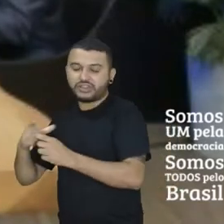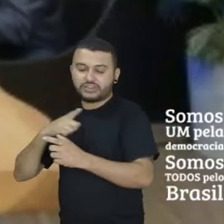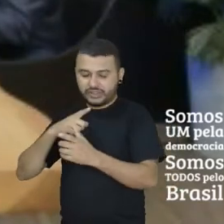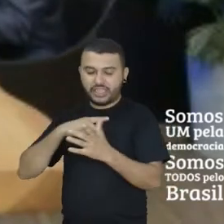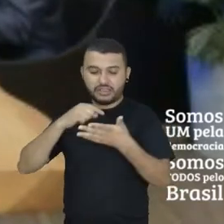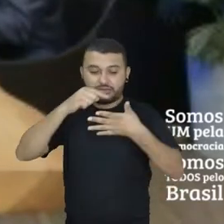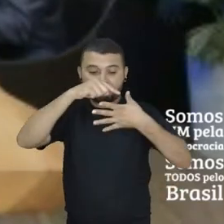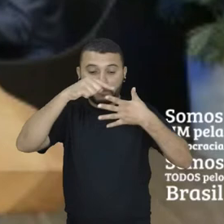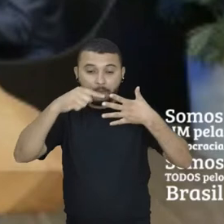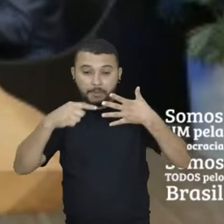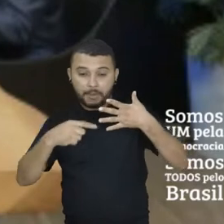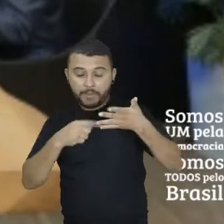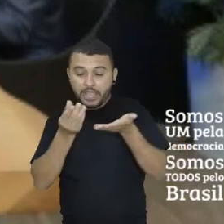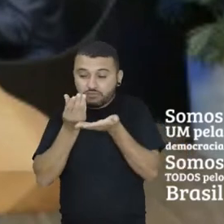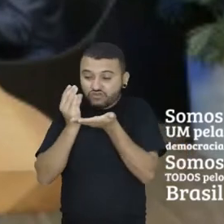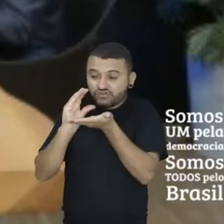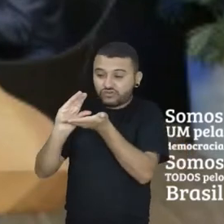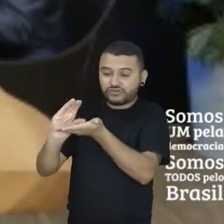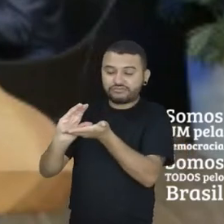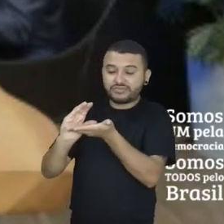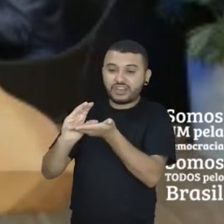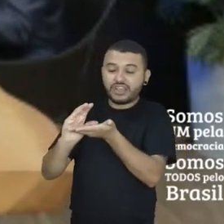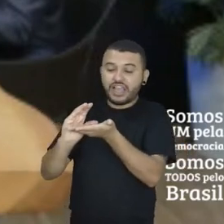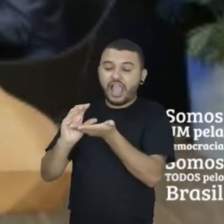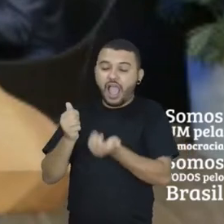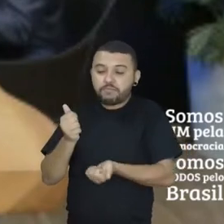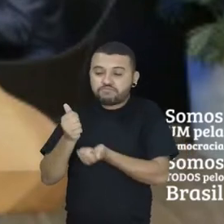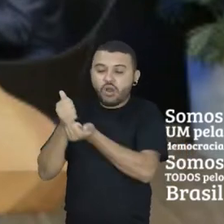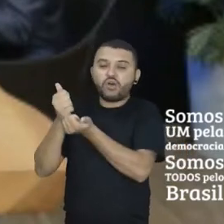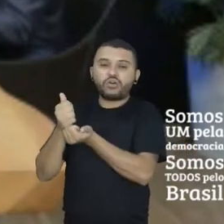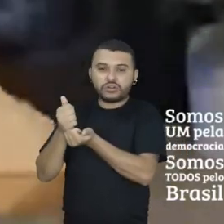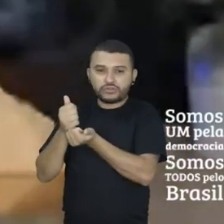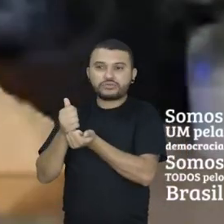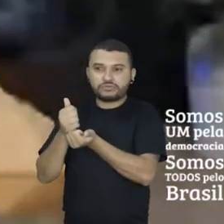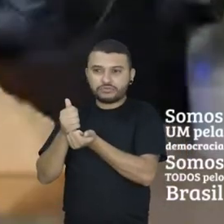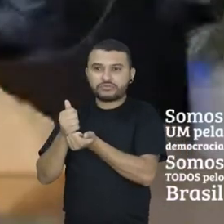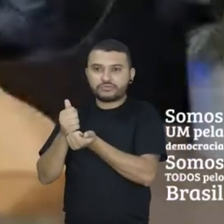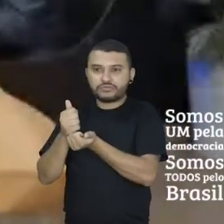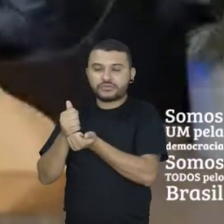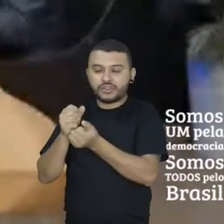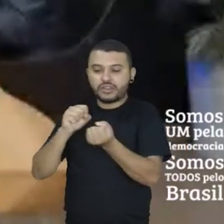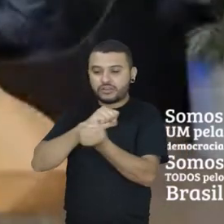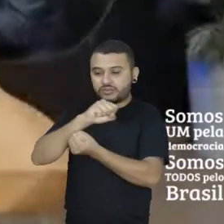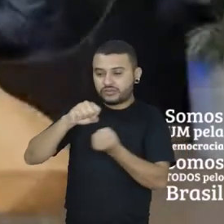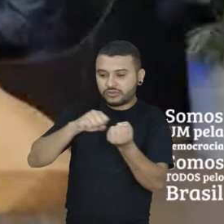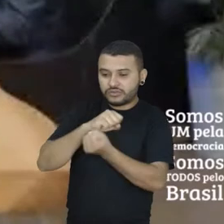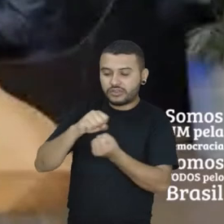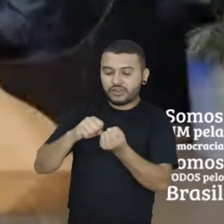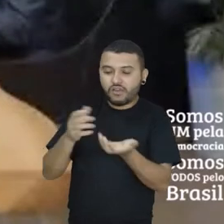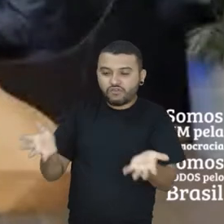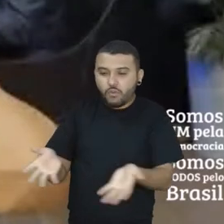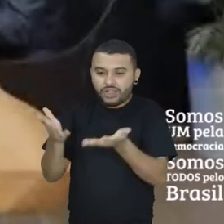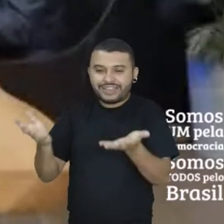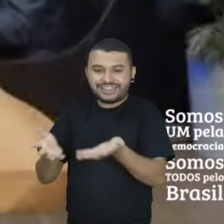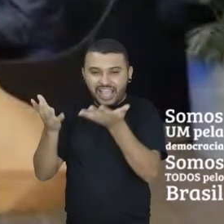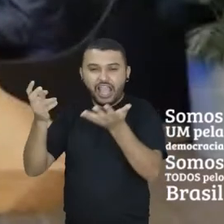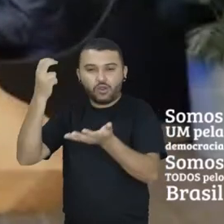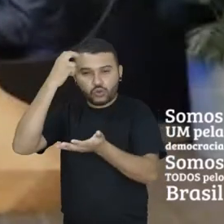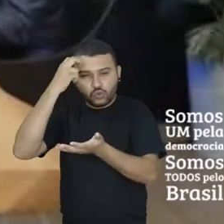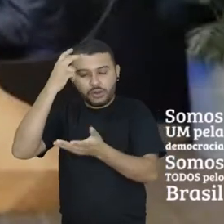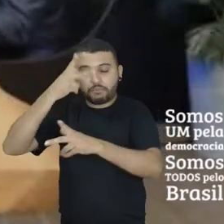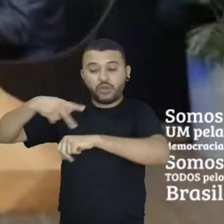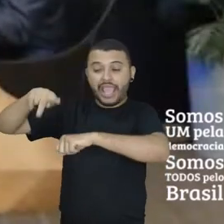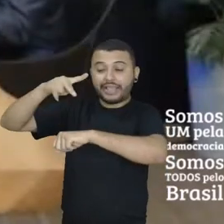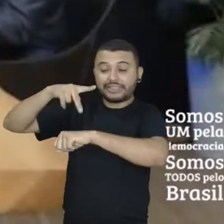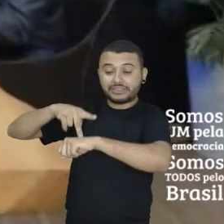de financiamento, de apoio, que ajudavam a sustentar e fomentar a cultura do país inteiro, não